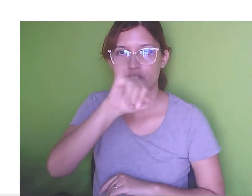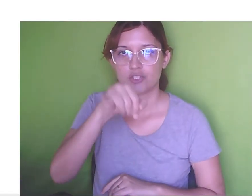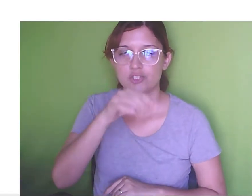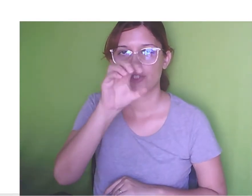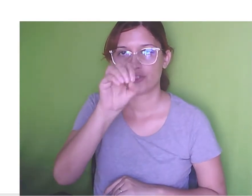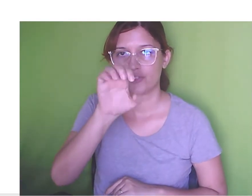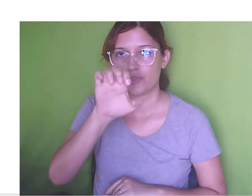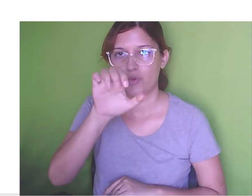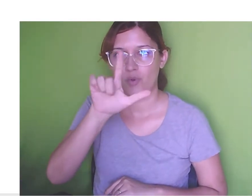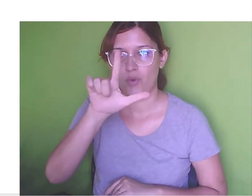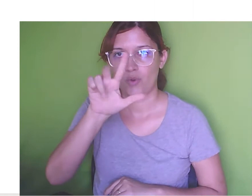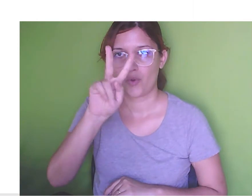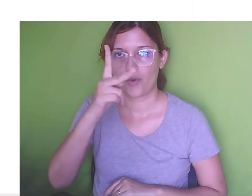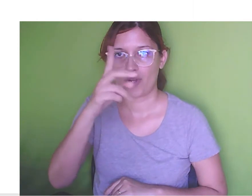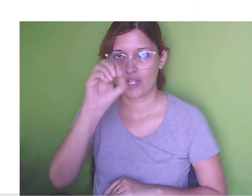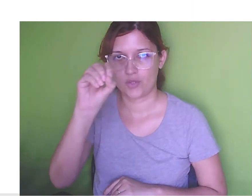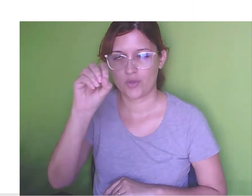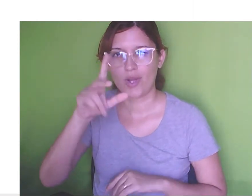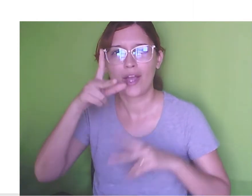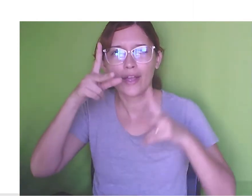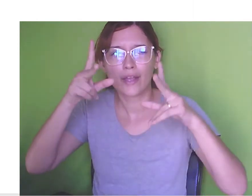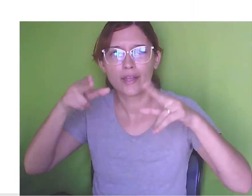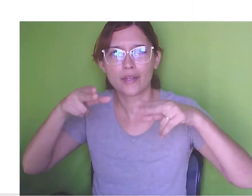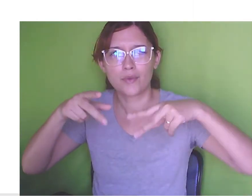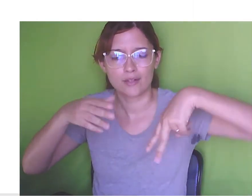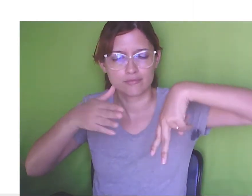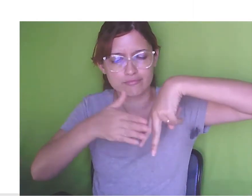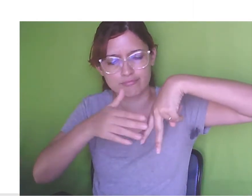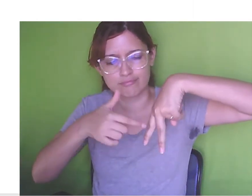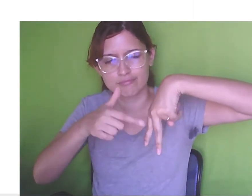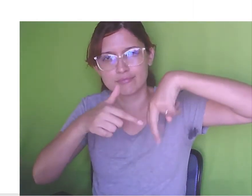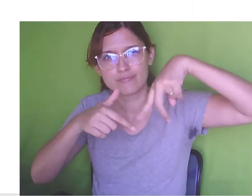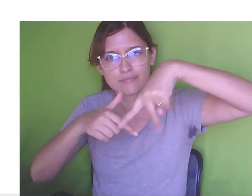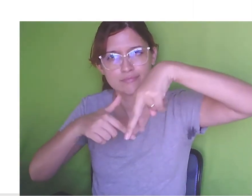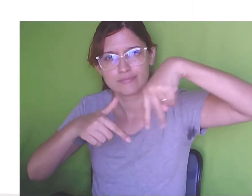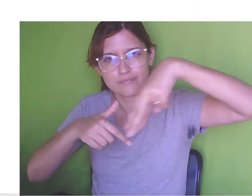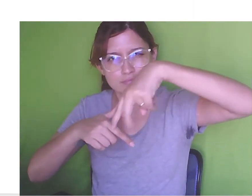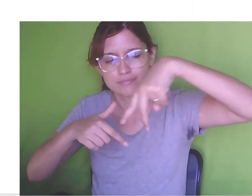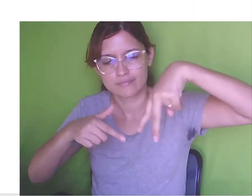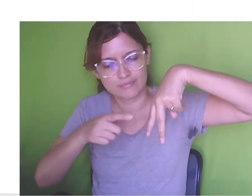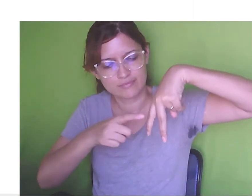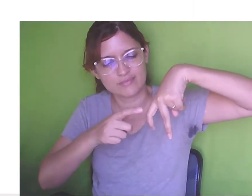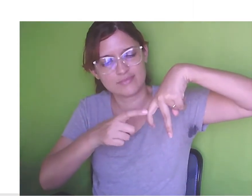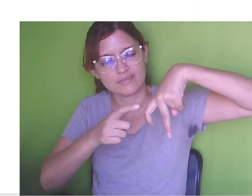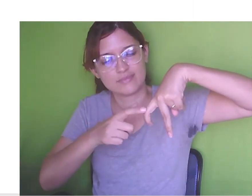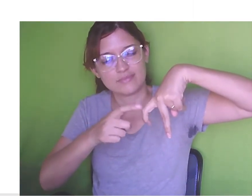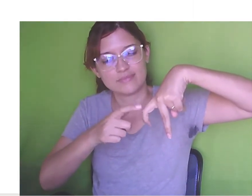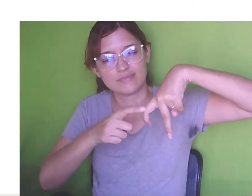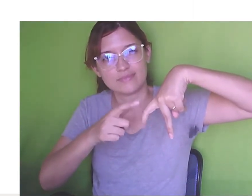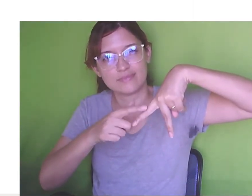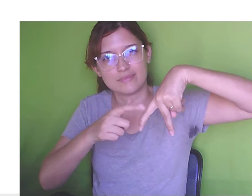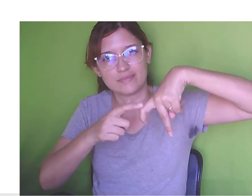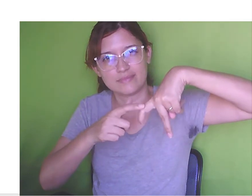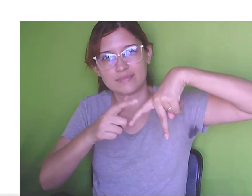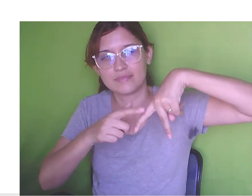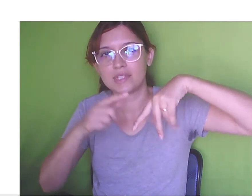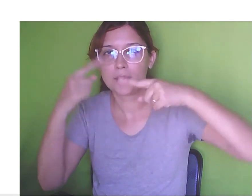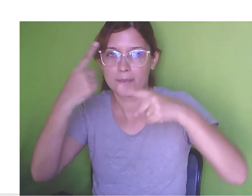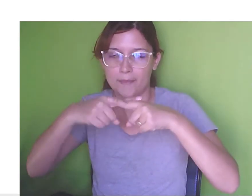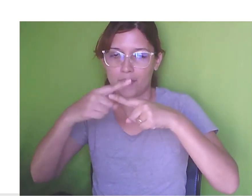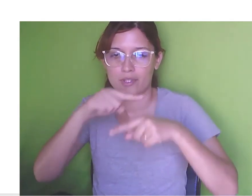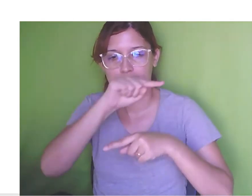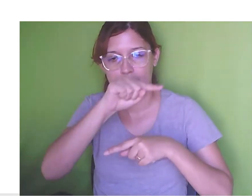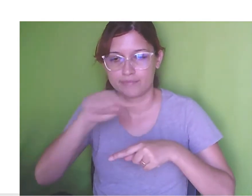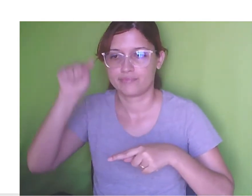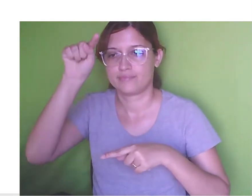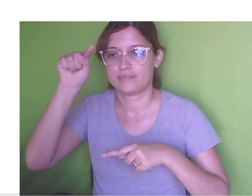Essa curva eles chamam de joelho. É o mesmo nome do joelho do corpo humano, por causa do desenho